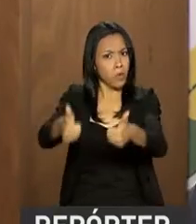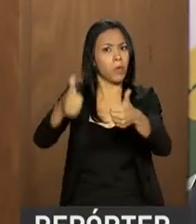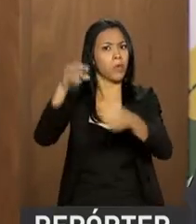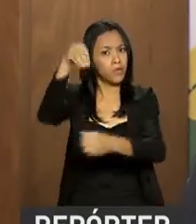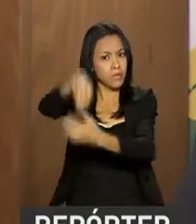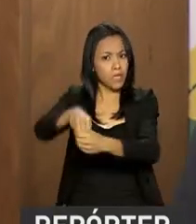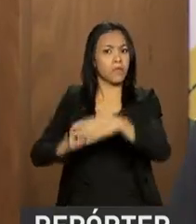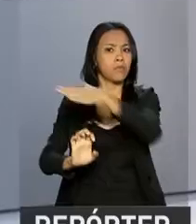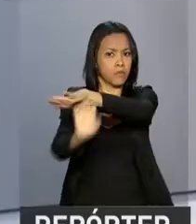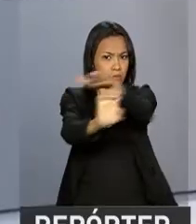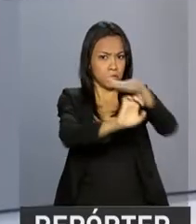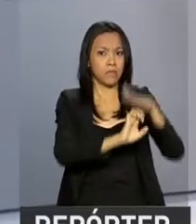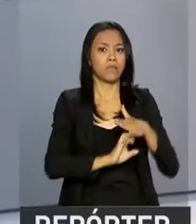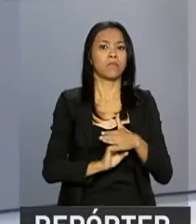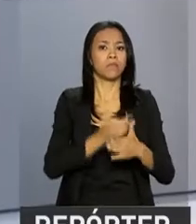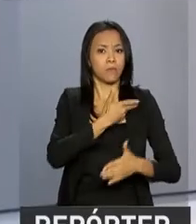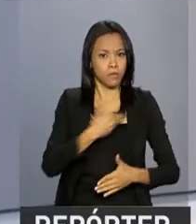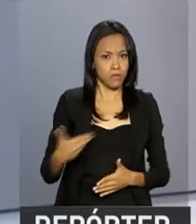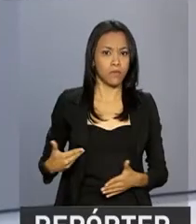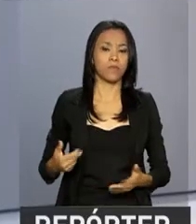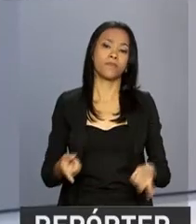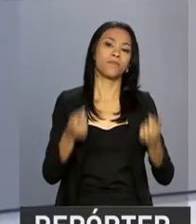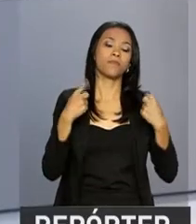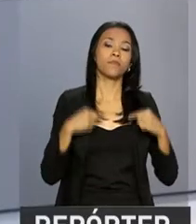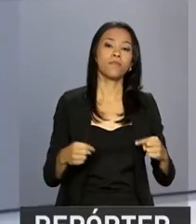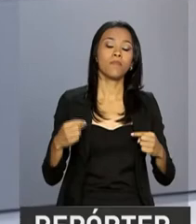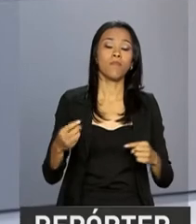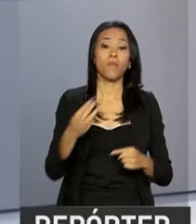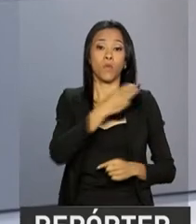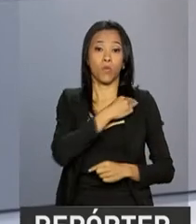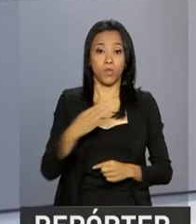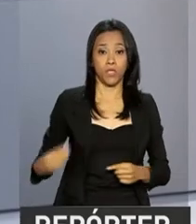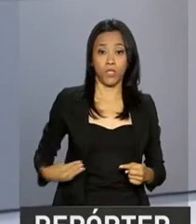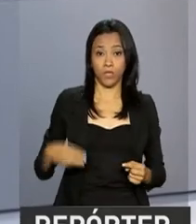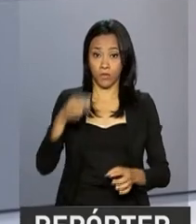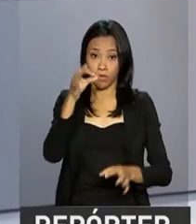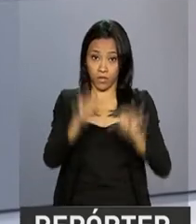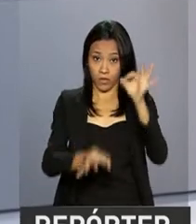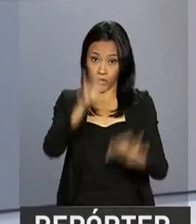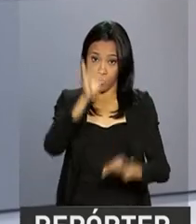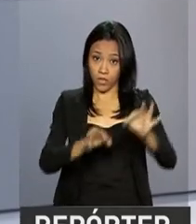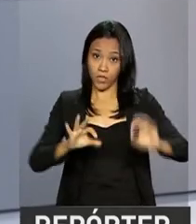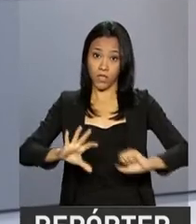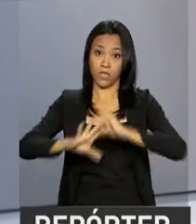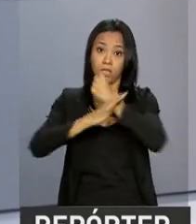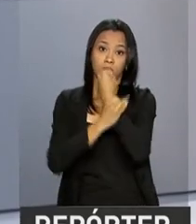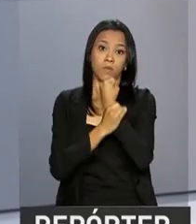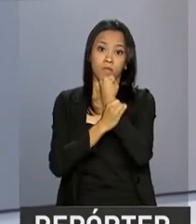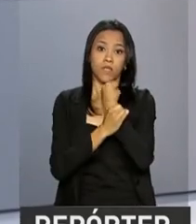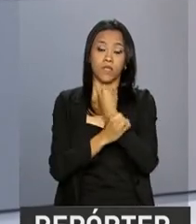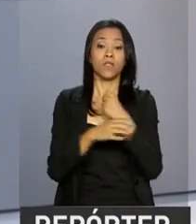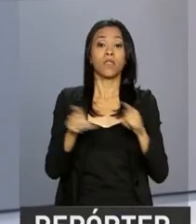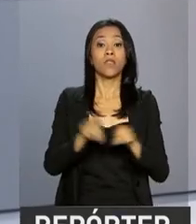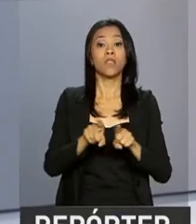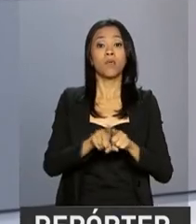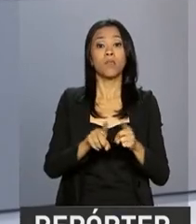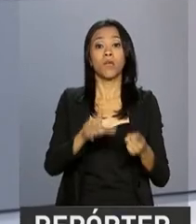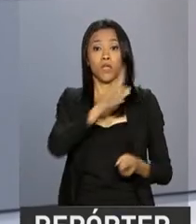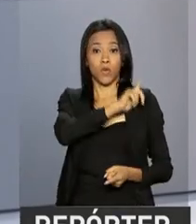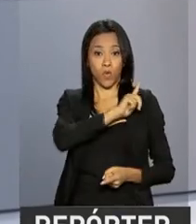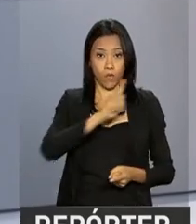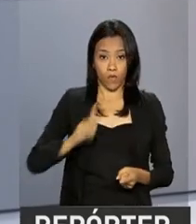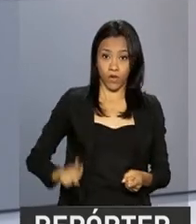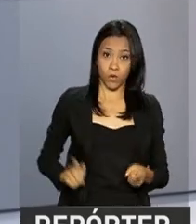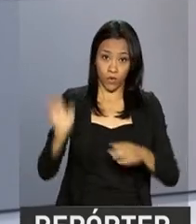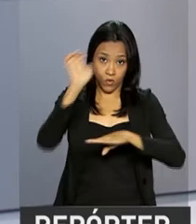líquido das empresas estatais o ministro da justiça e segurança pública torquato jardim e o governo eo governador de minas